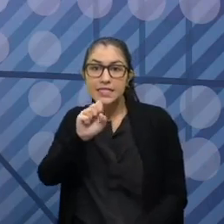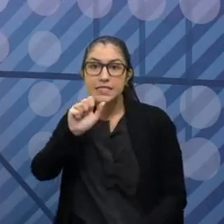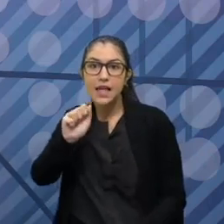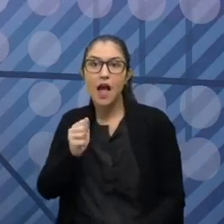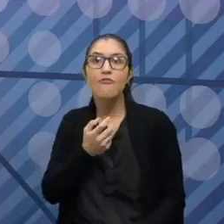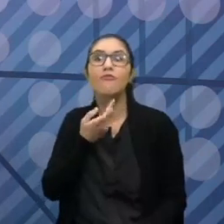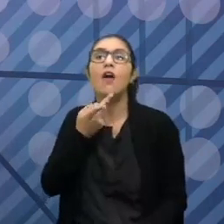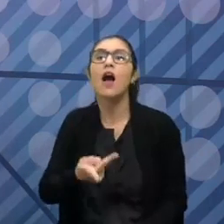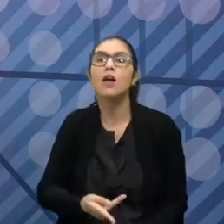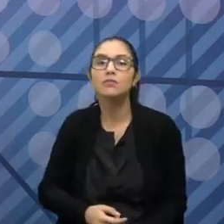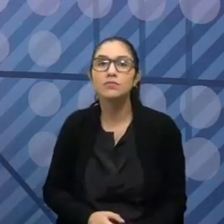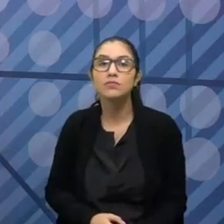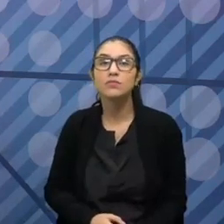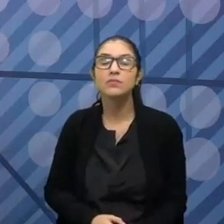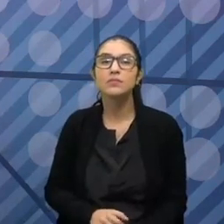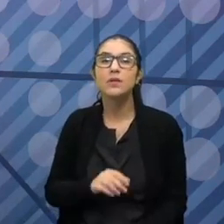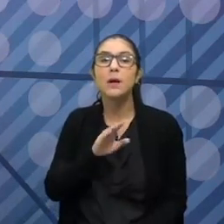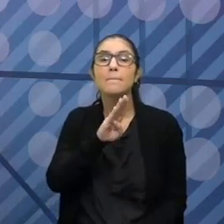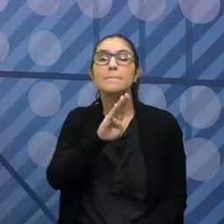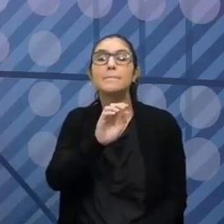casa, fala